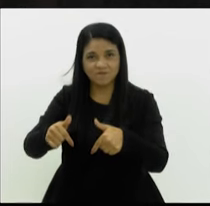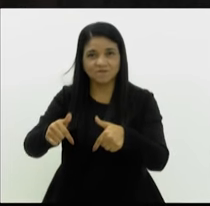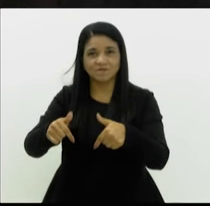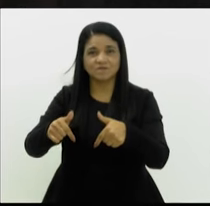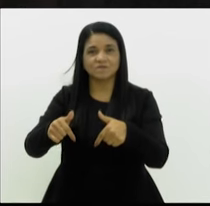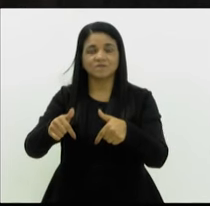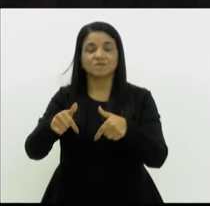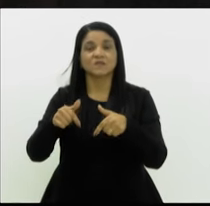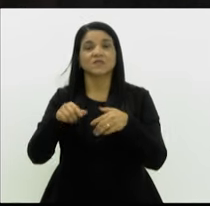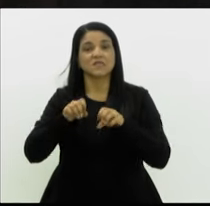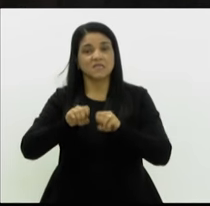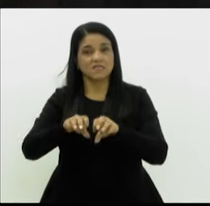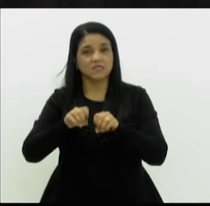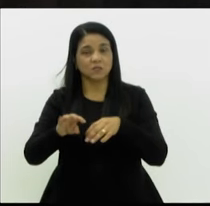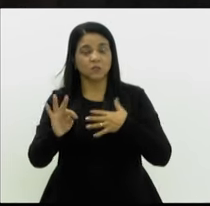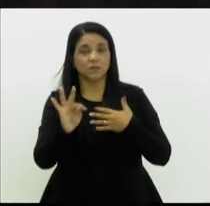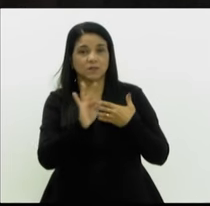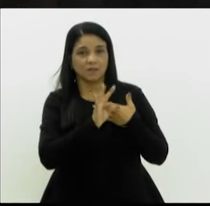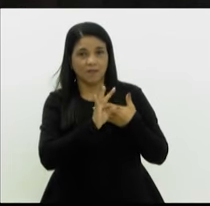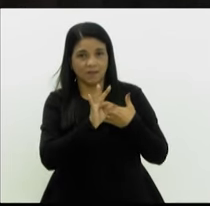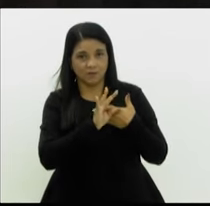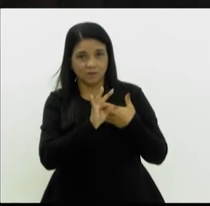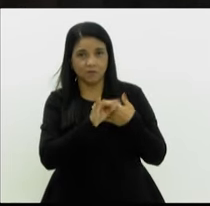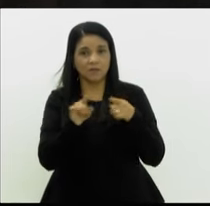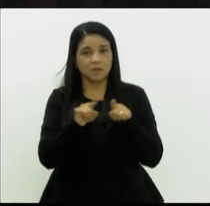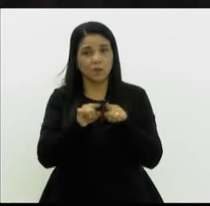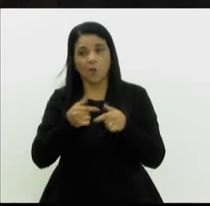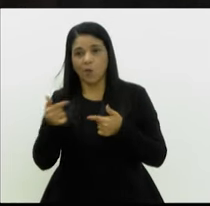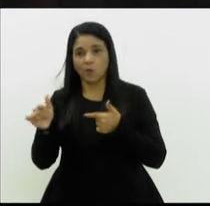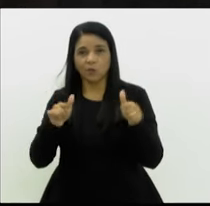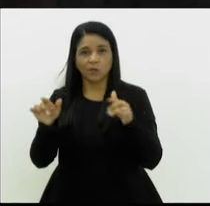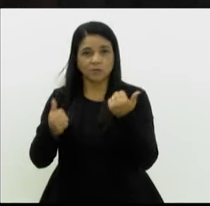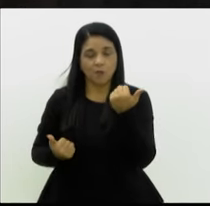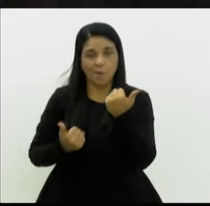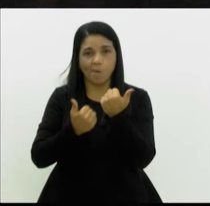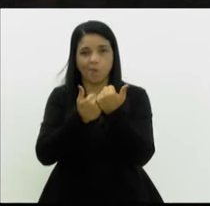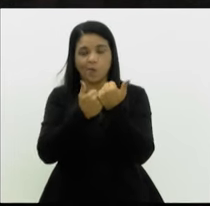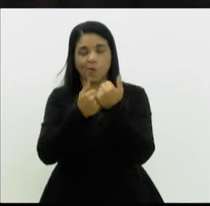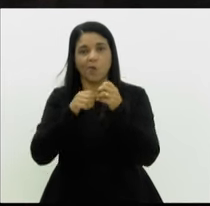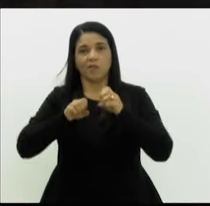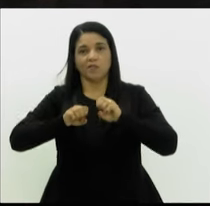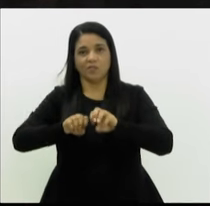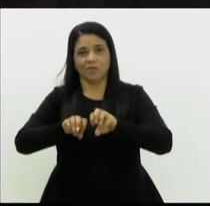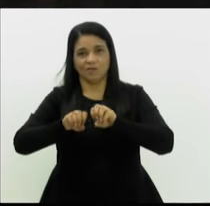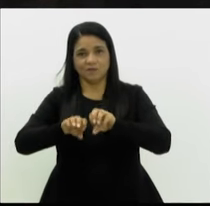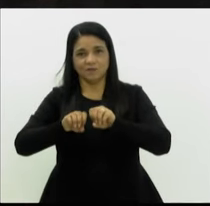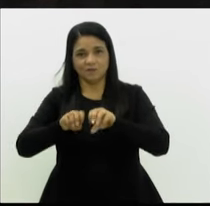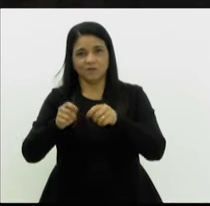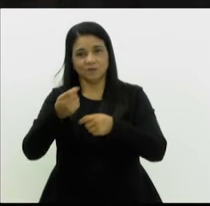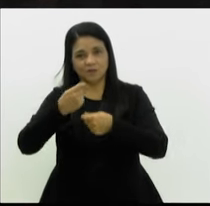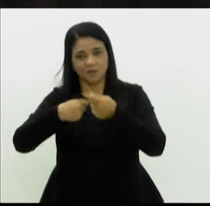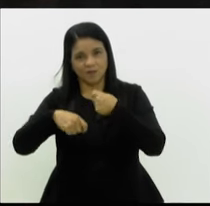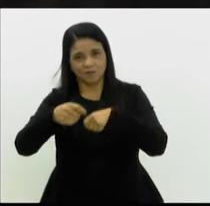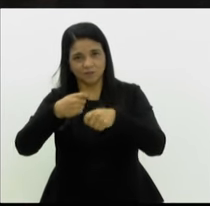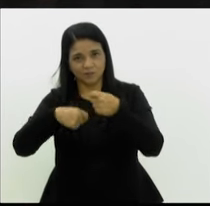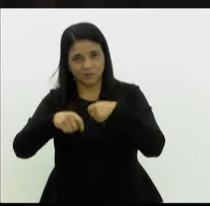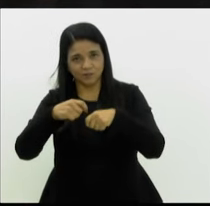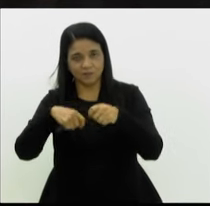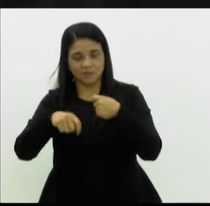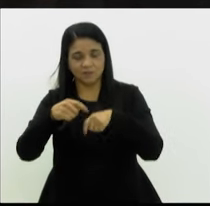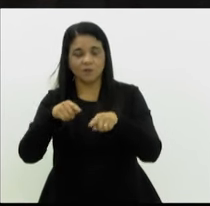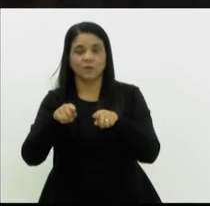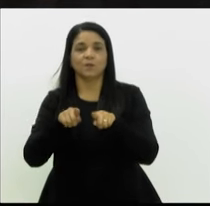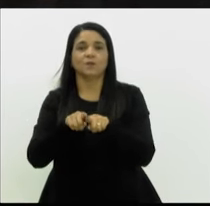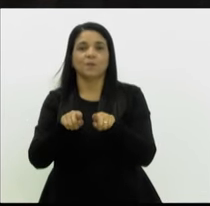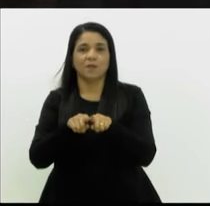ensino técnico e demais funções de apoio à educação na administração direta e